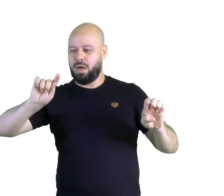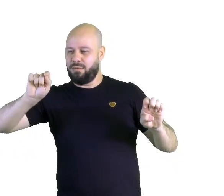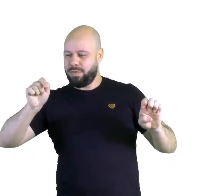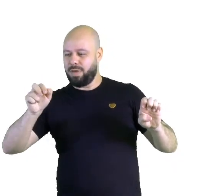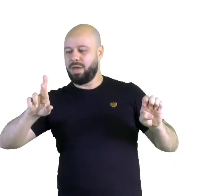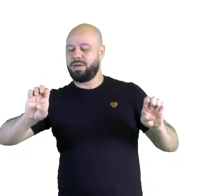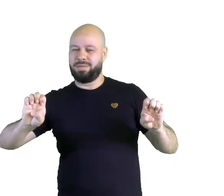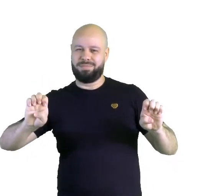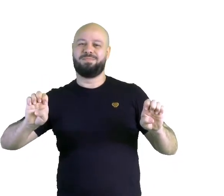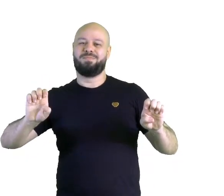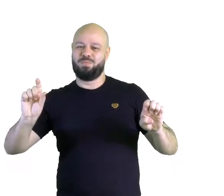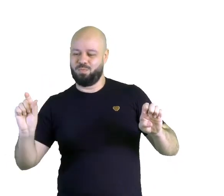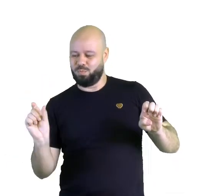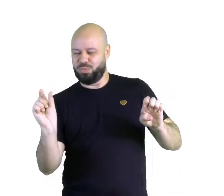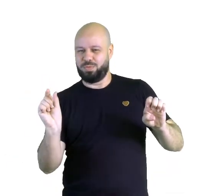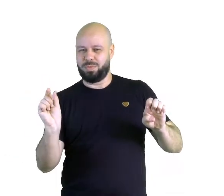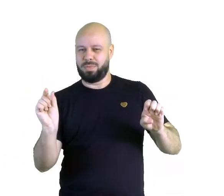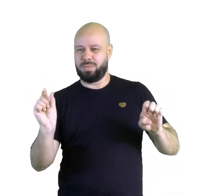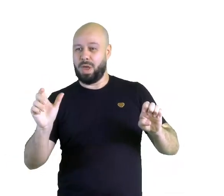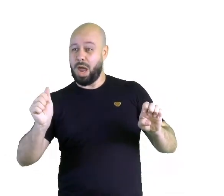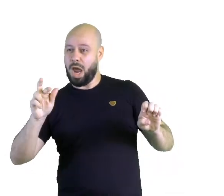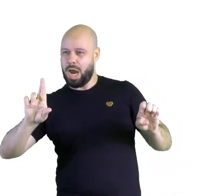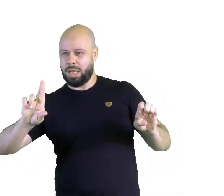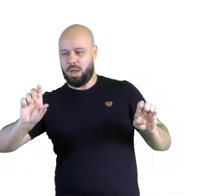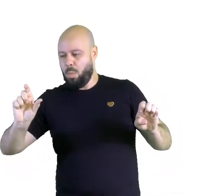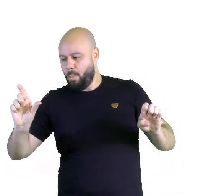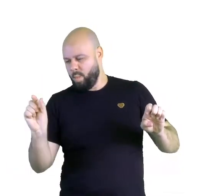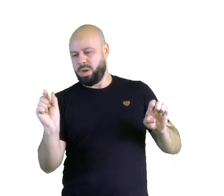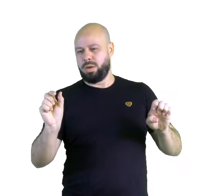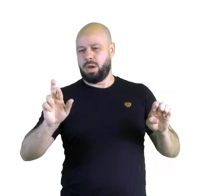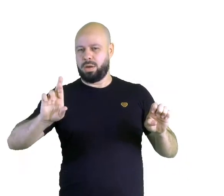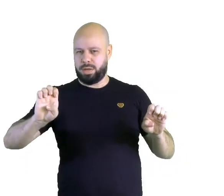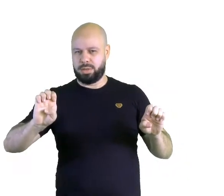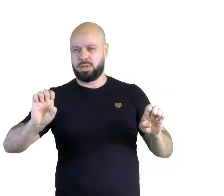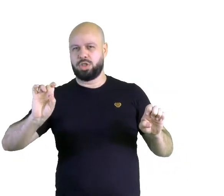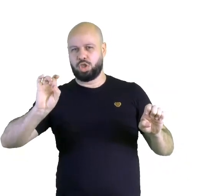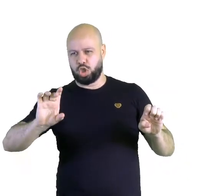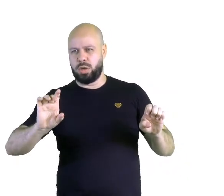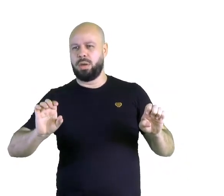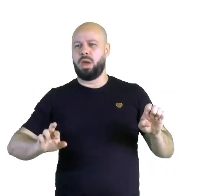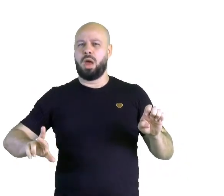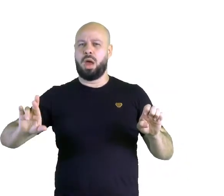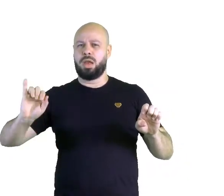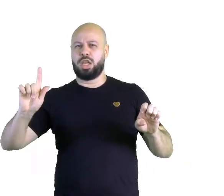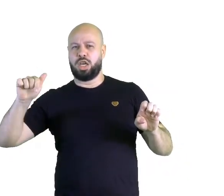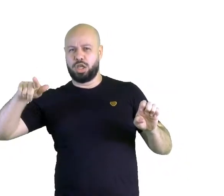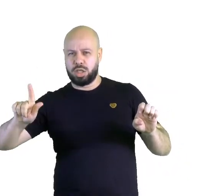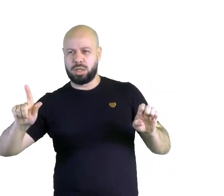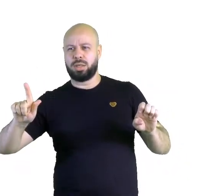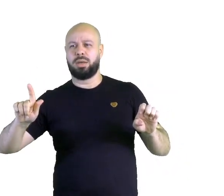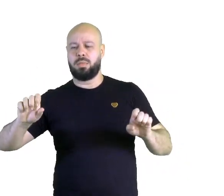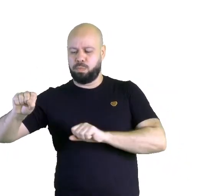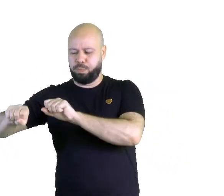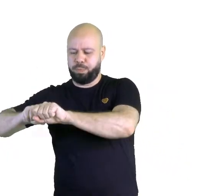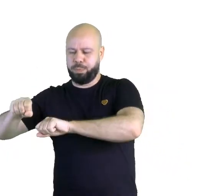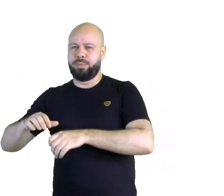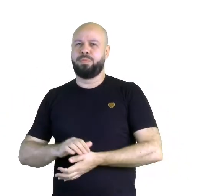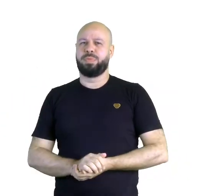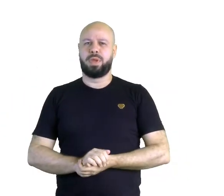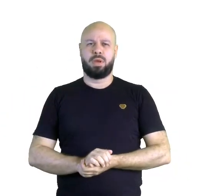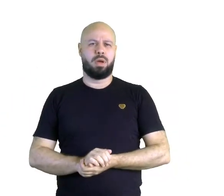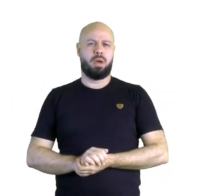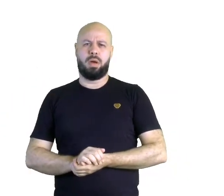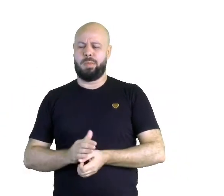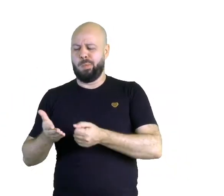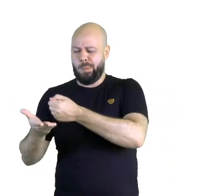tenho they're riding a bike. Então, observem que elas são formadas basicamente com